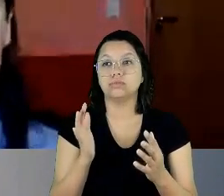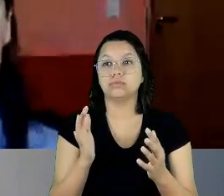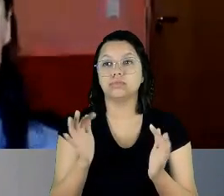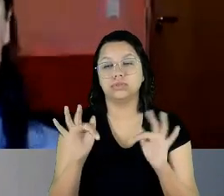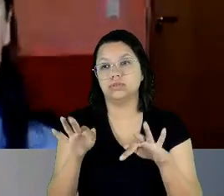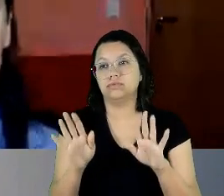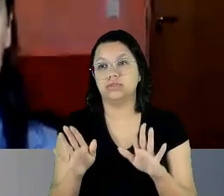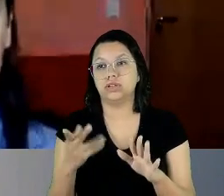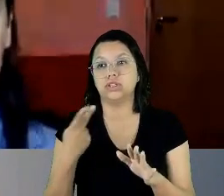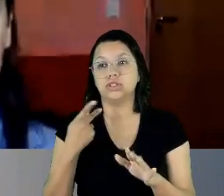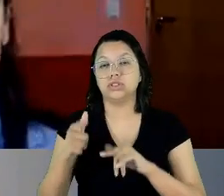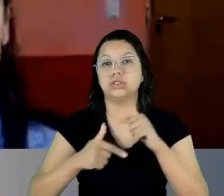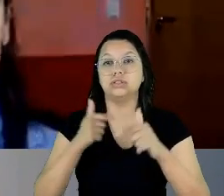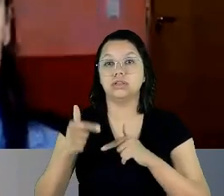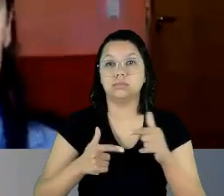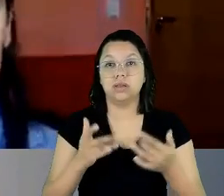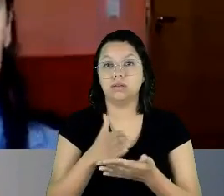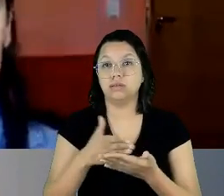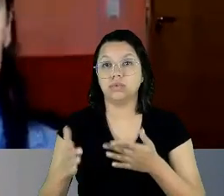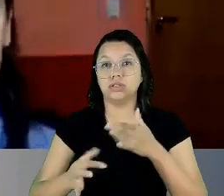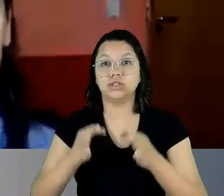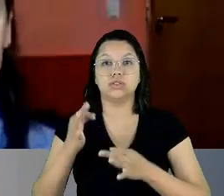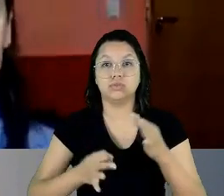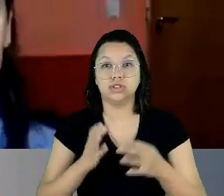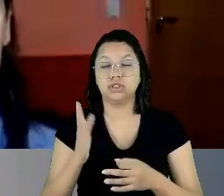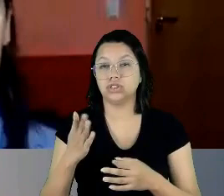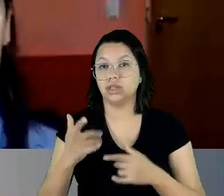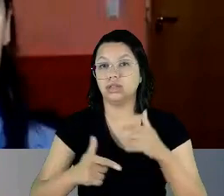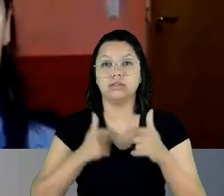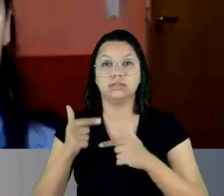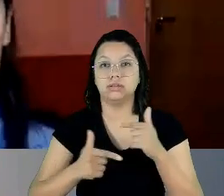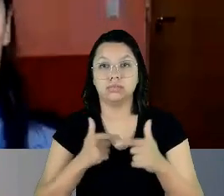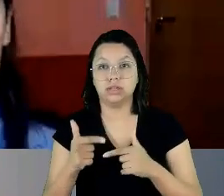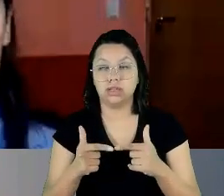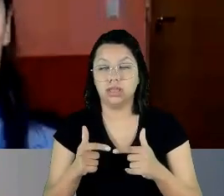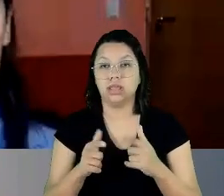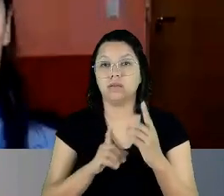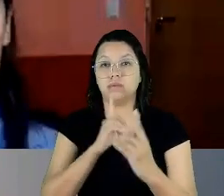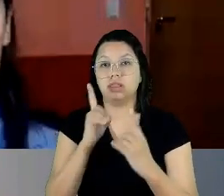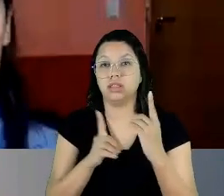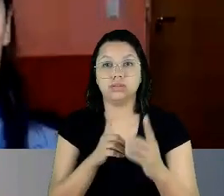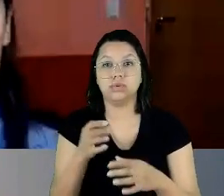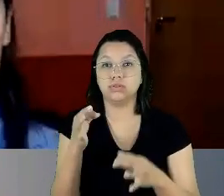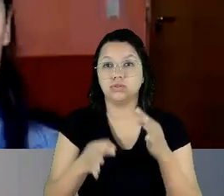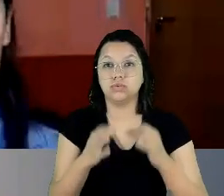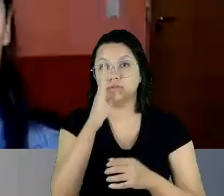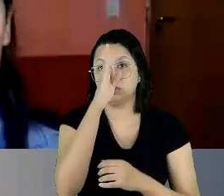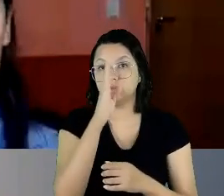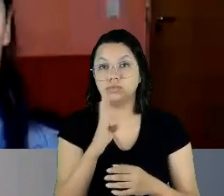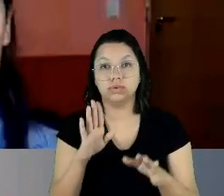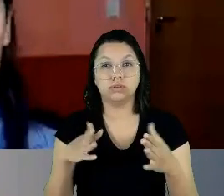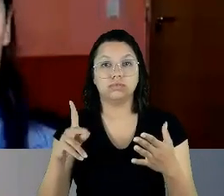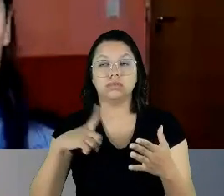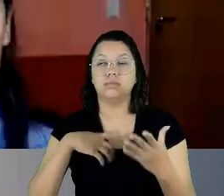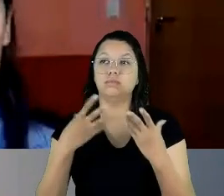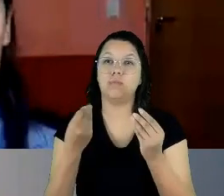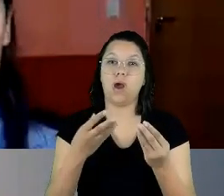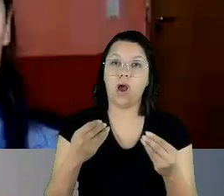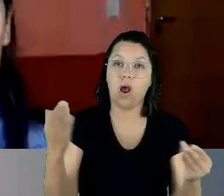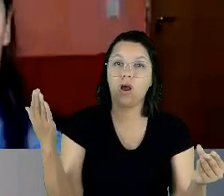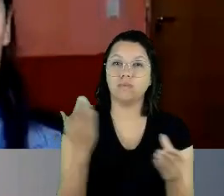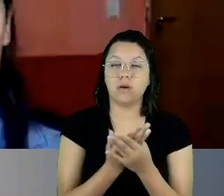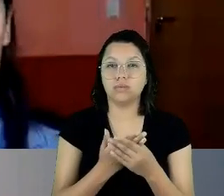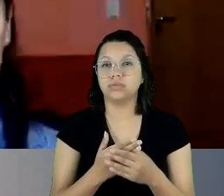gente que trabalha na parte jurídica, né? Eu sei que, enfim, eu trabalhei já com assistência jurídica gratuita, então a gente tem muitos casos, imagino